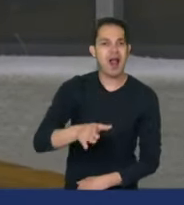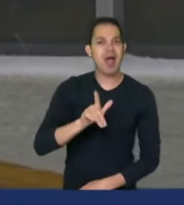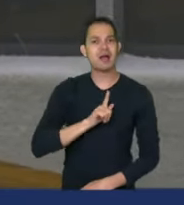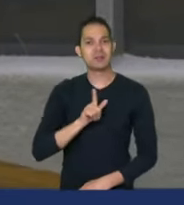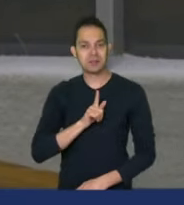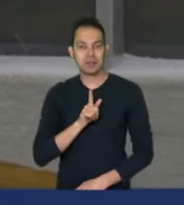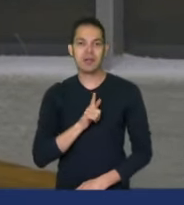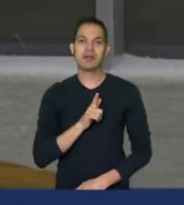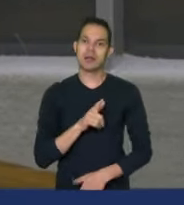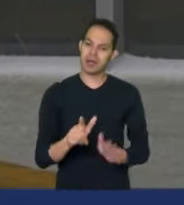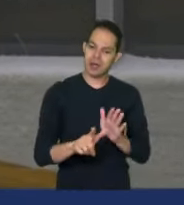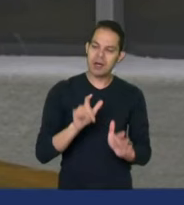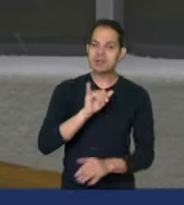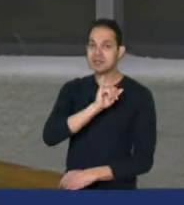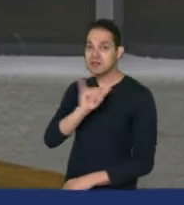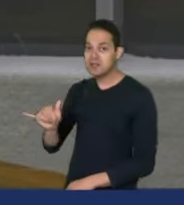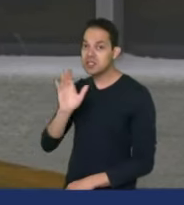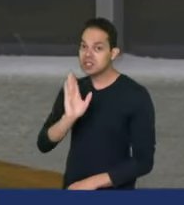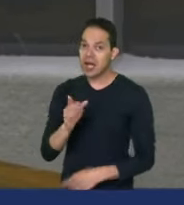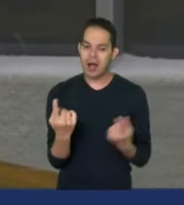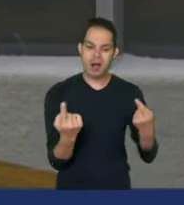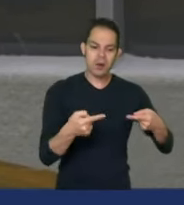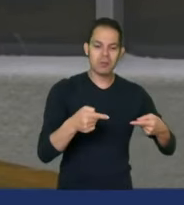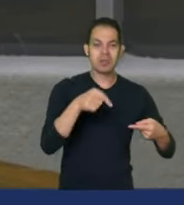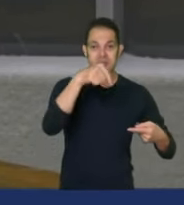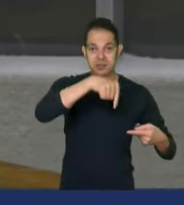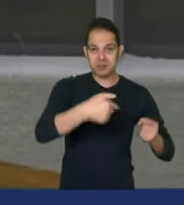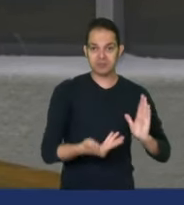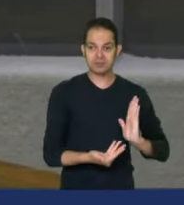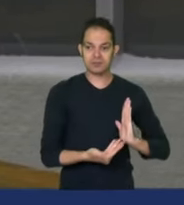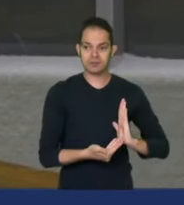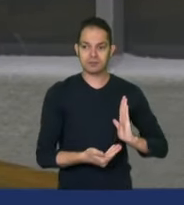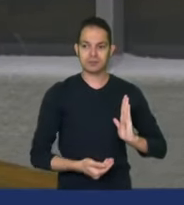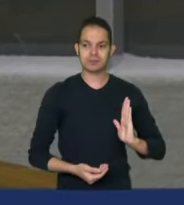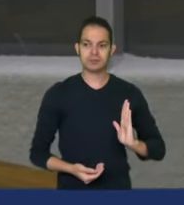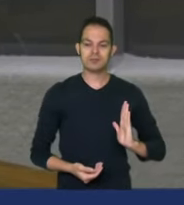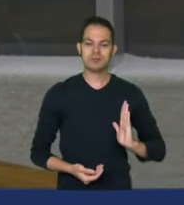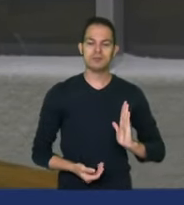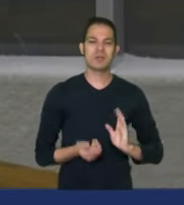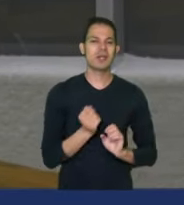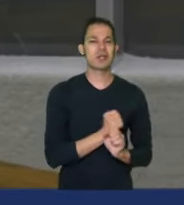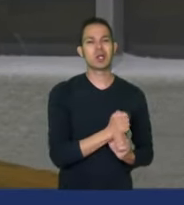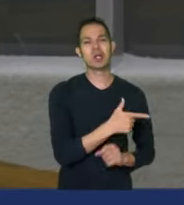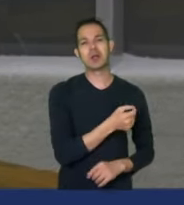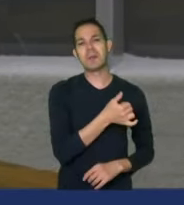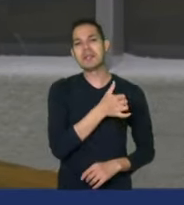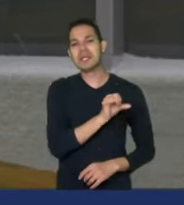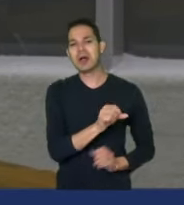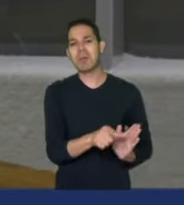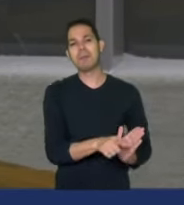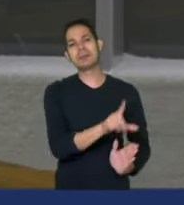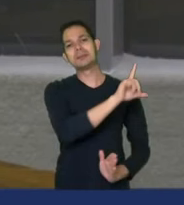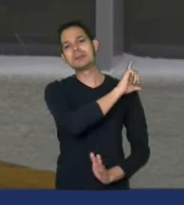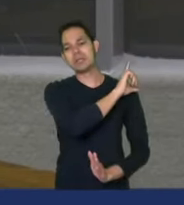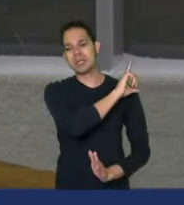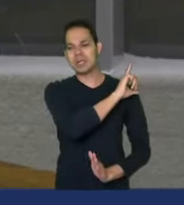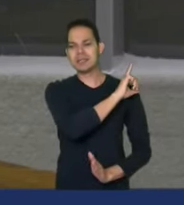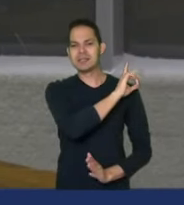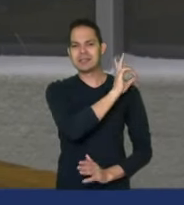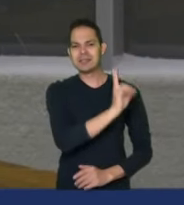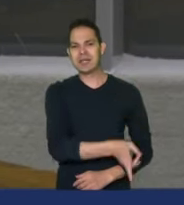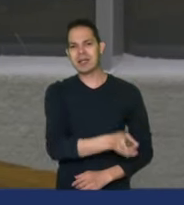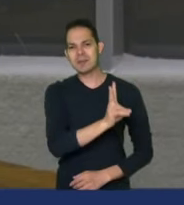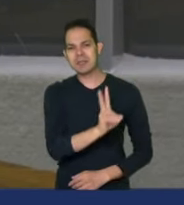de aviso que a oposição nessa casa, desde 2019, sempre acusou